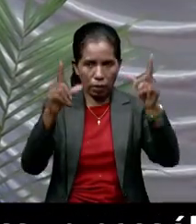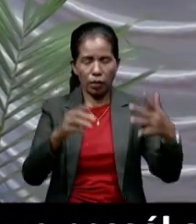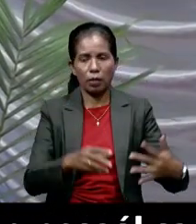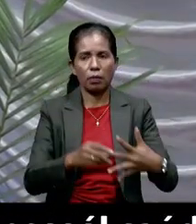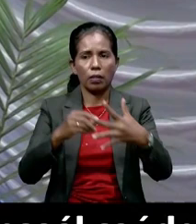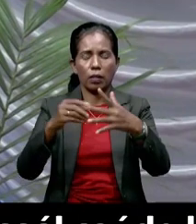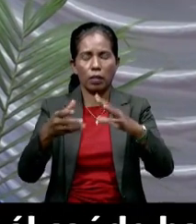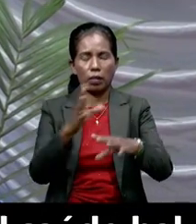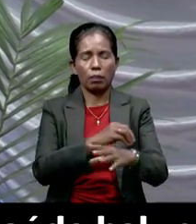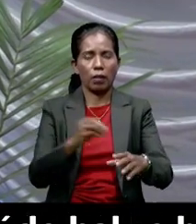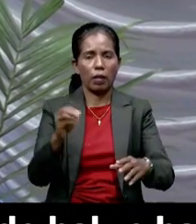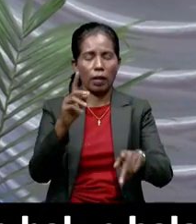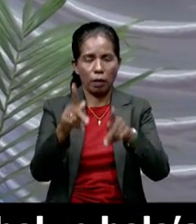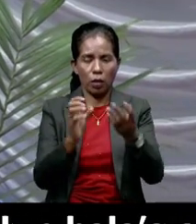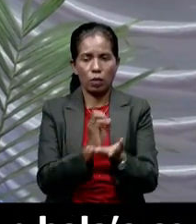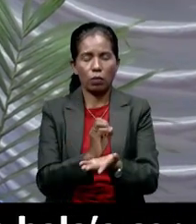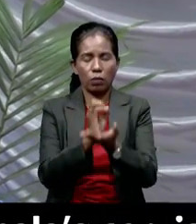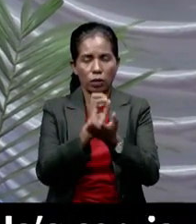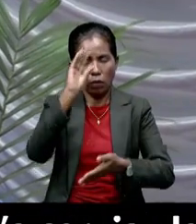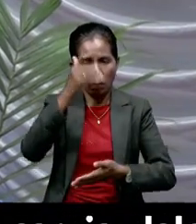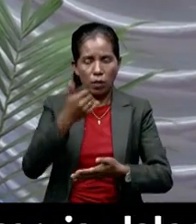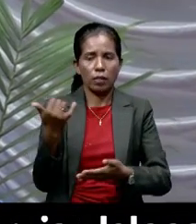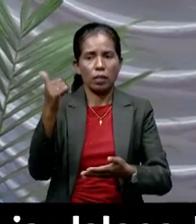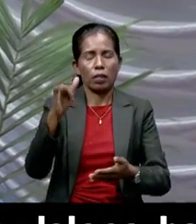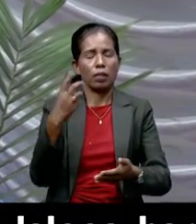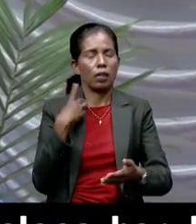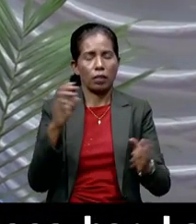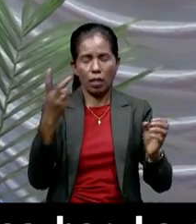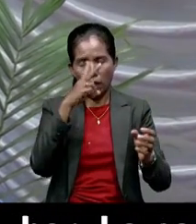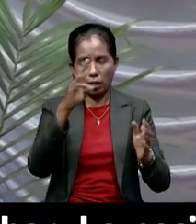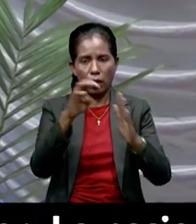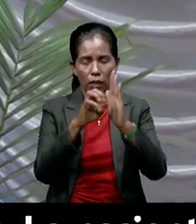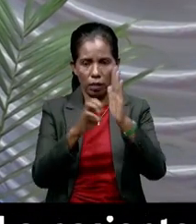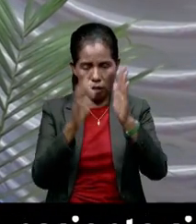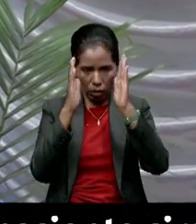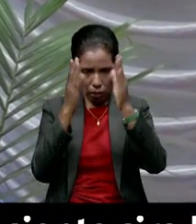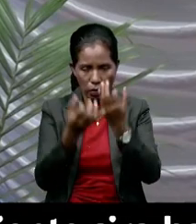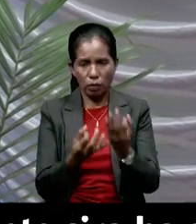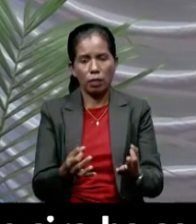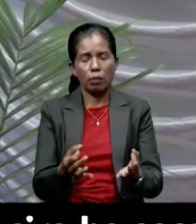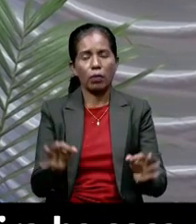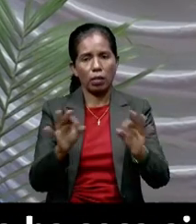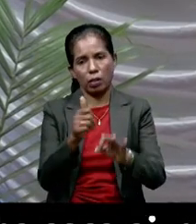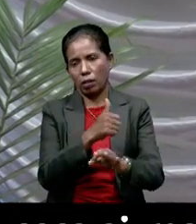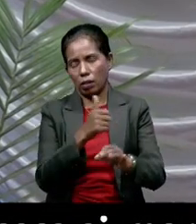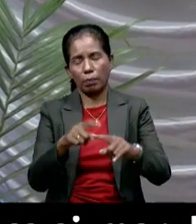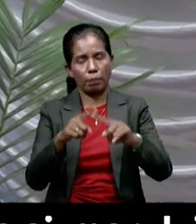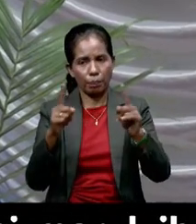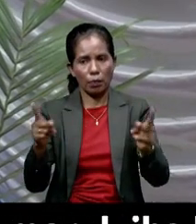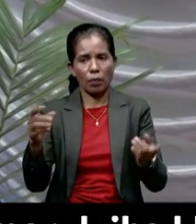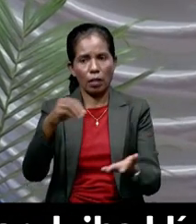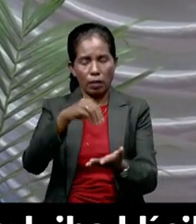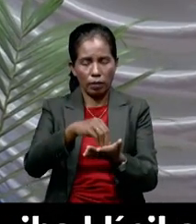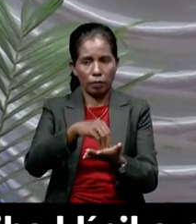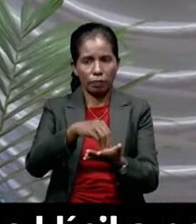Tony Oansira, também Italaos de Serviço Estado, no haré no foca de para assunto importante se selo. Mas bem,